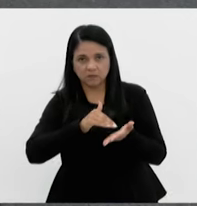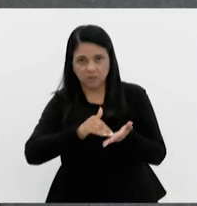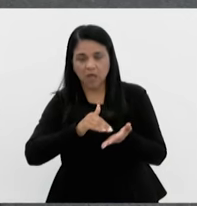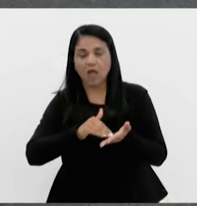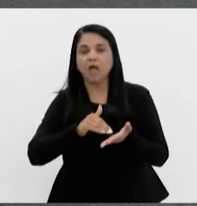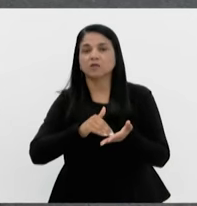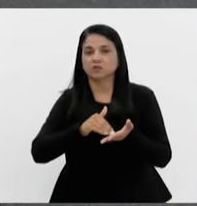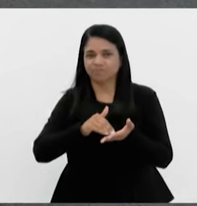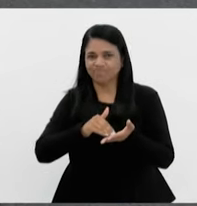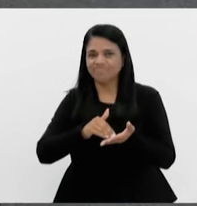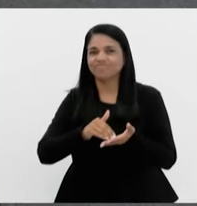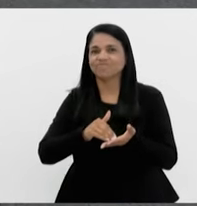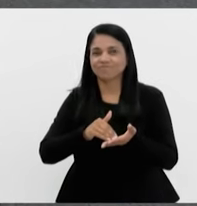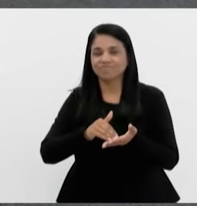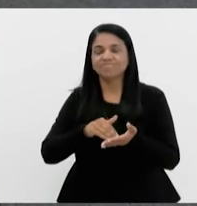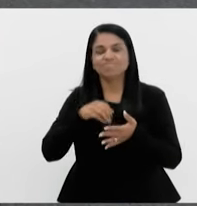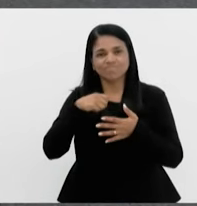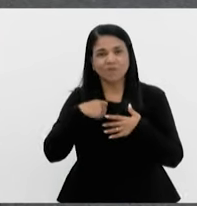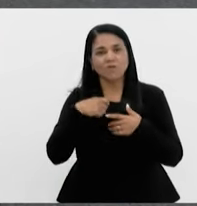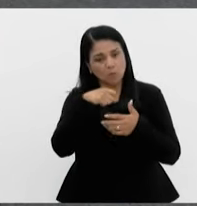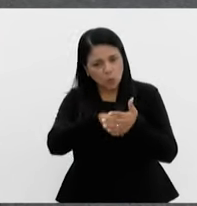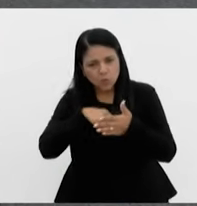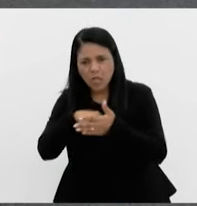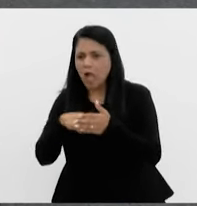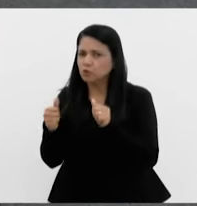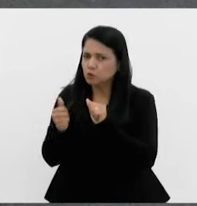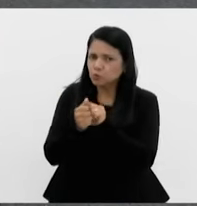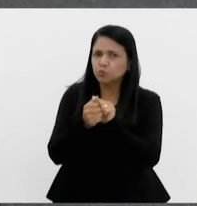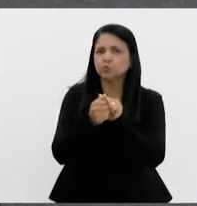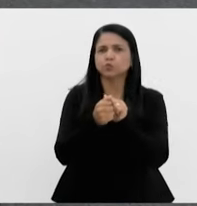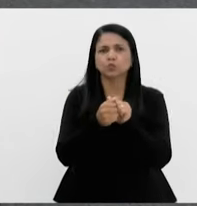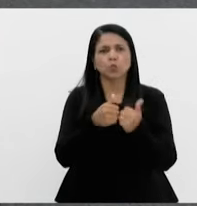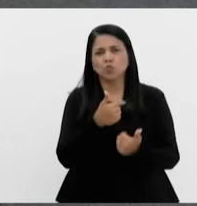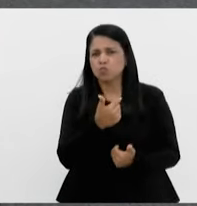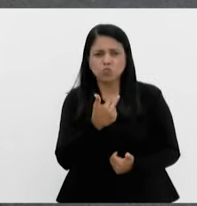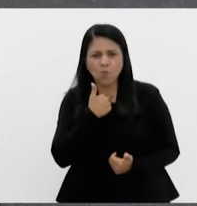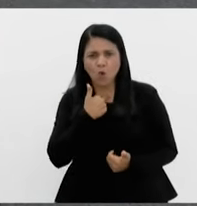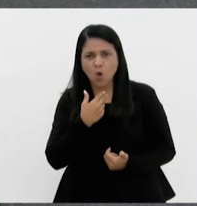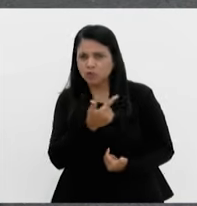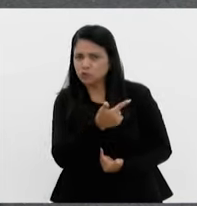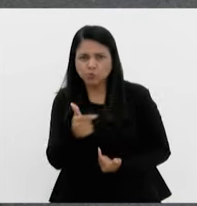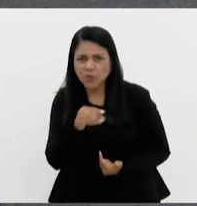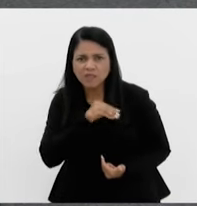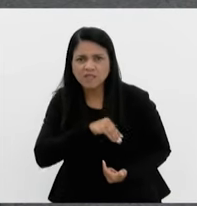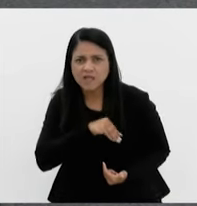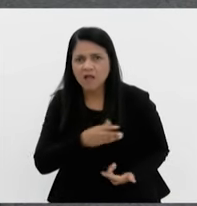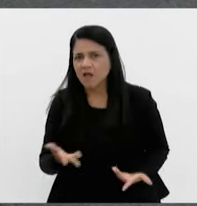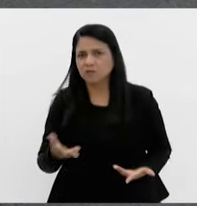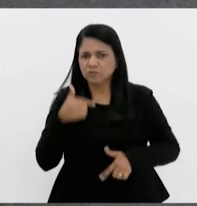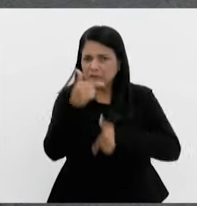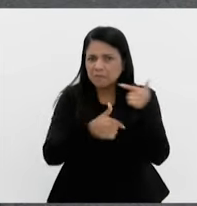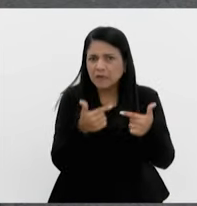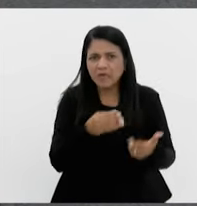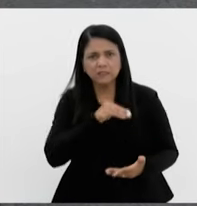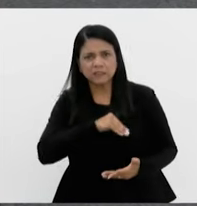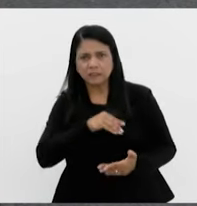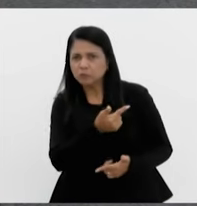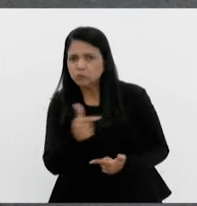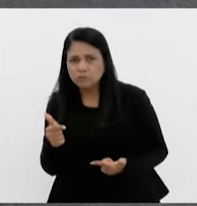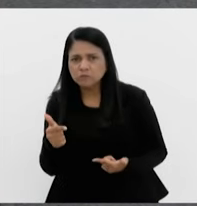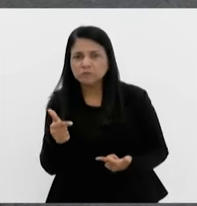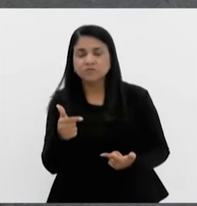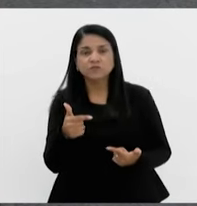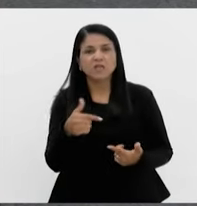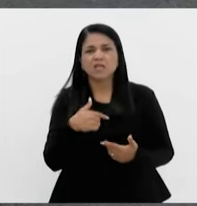isso aí Já é a terceira vez que nós guerreamos que realmente ninguém pode viver sem o seu salário mas ainda admissível Deputado hoje